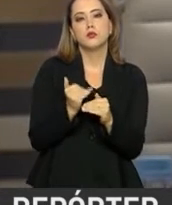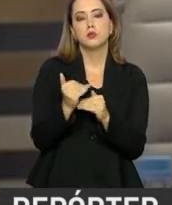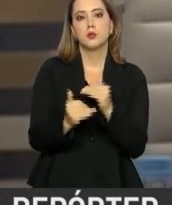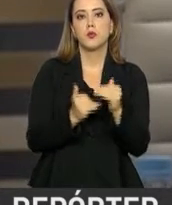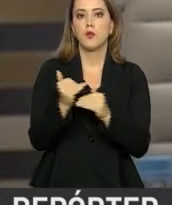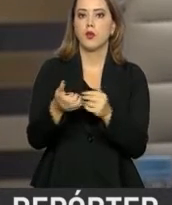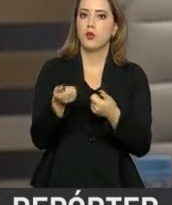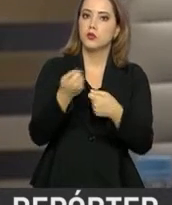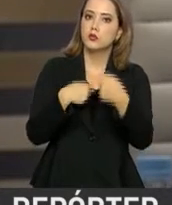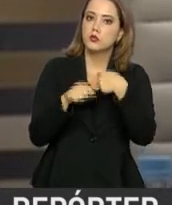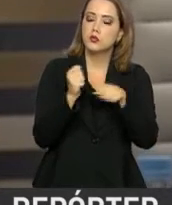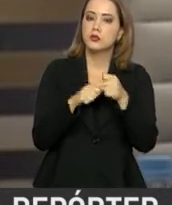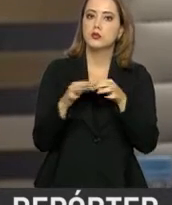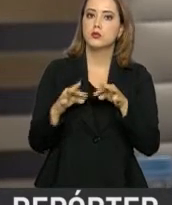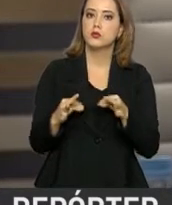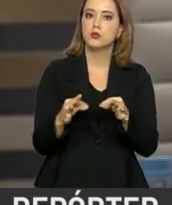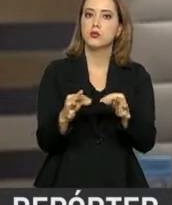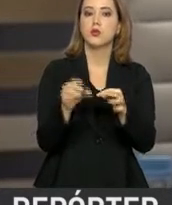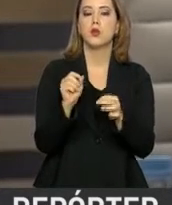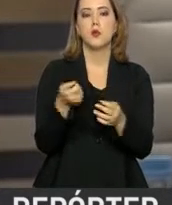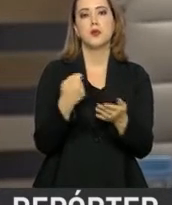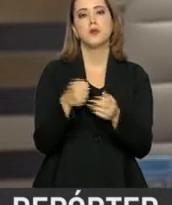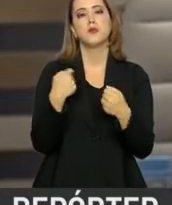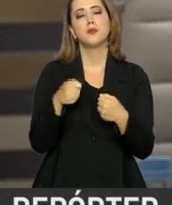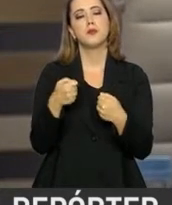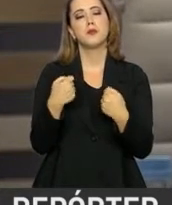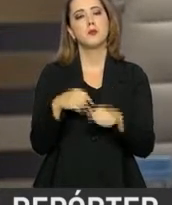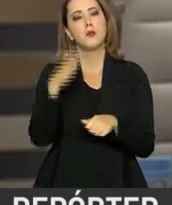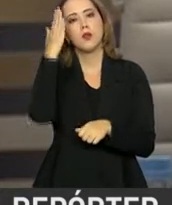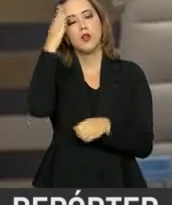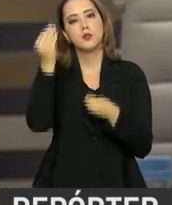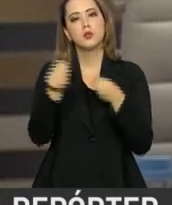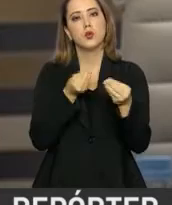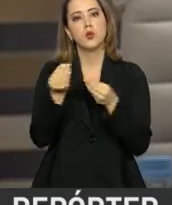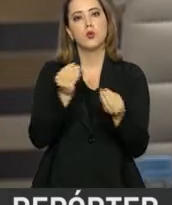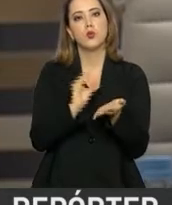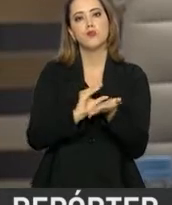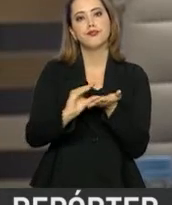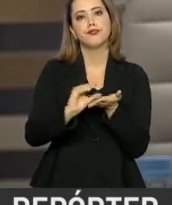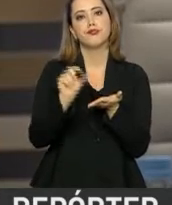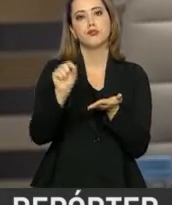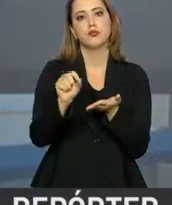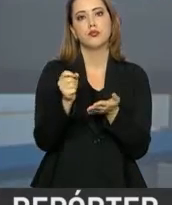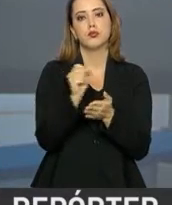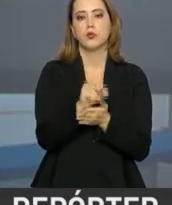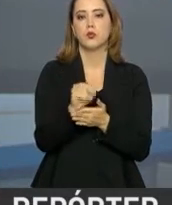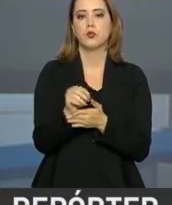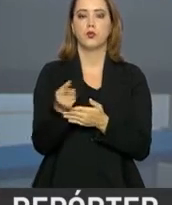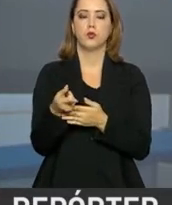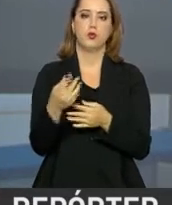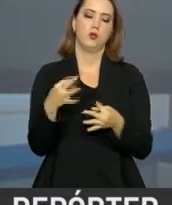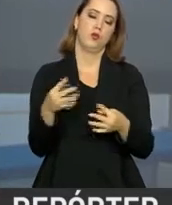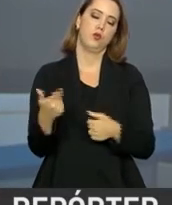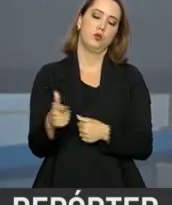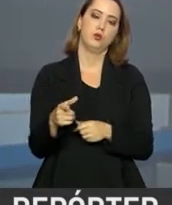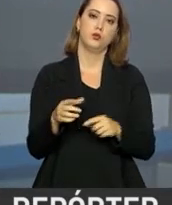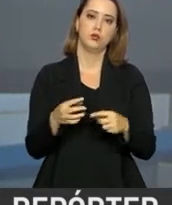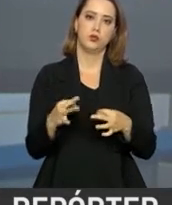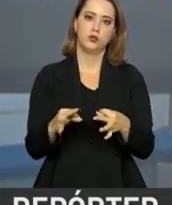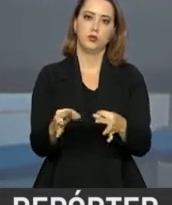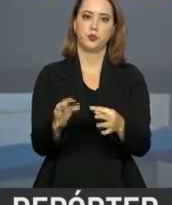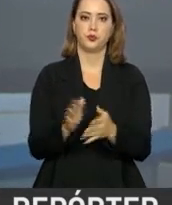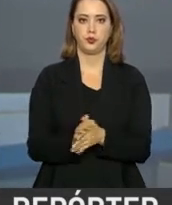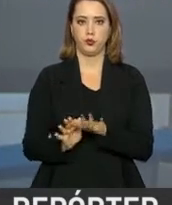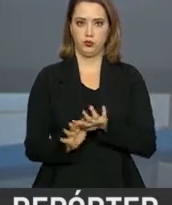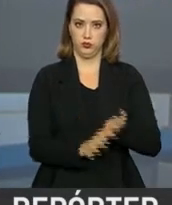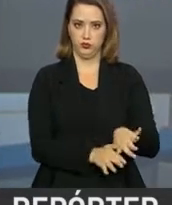economia depende do volume de investimento na economia que não investe 9 sofre nova tecnologia faltam menos de cinco